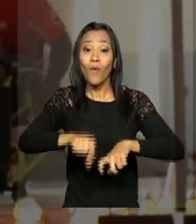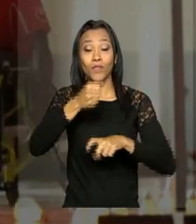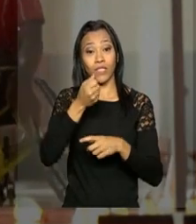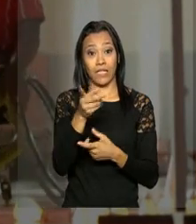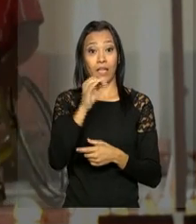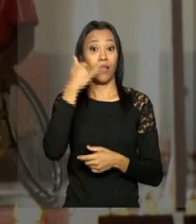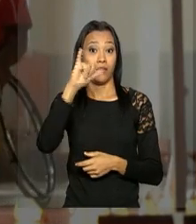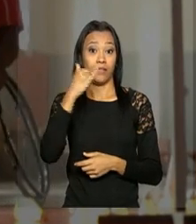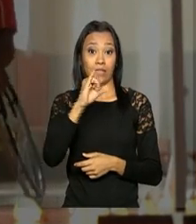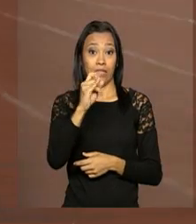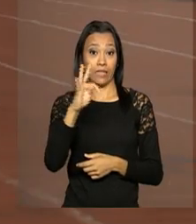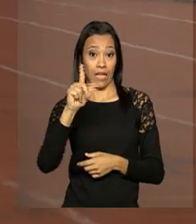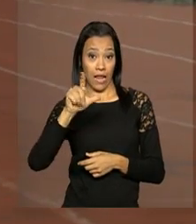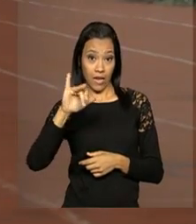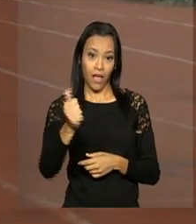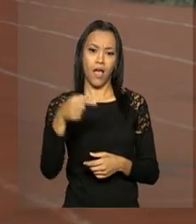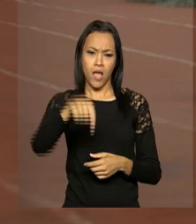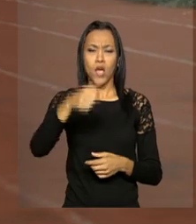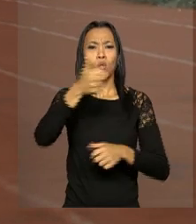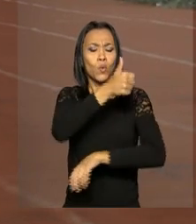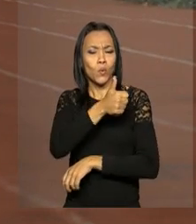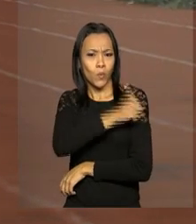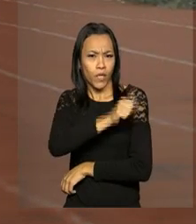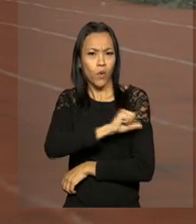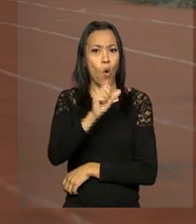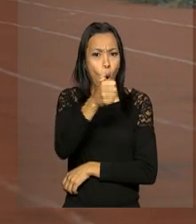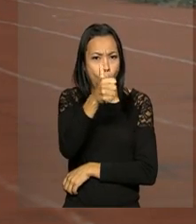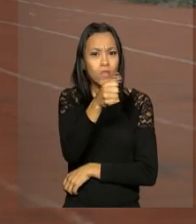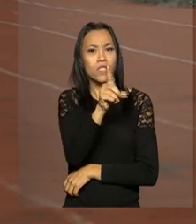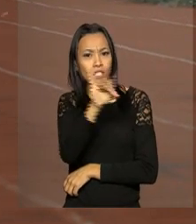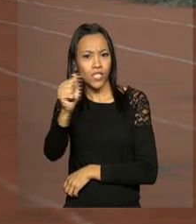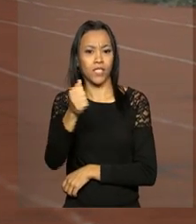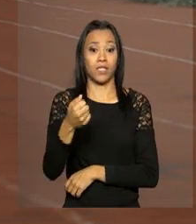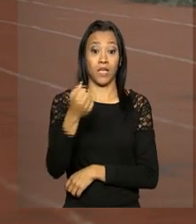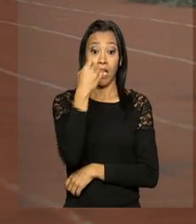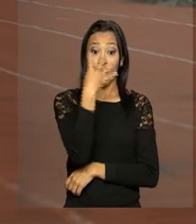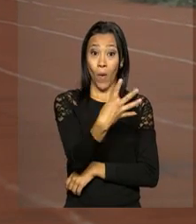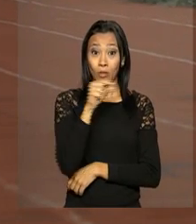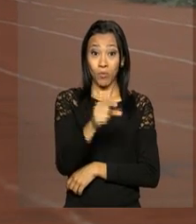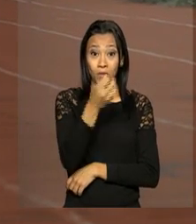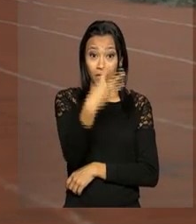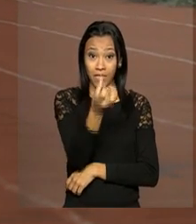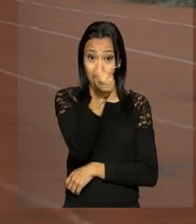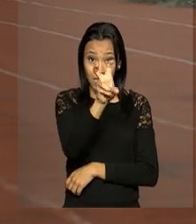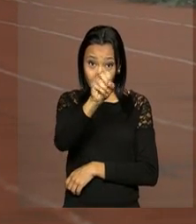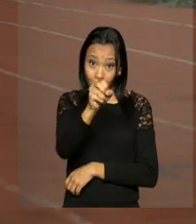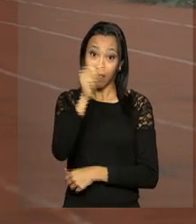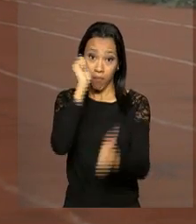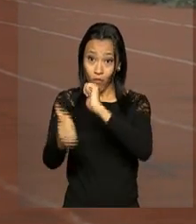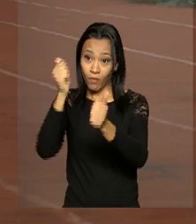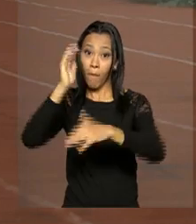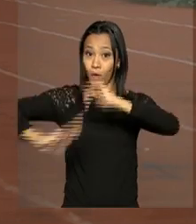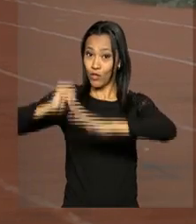Itália. No Rio de Janeiro, serão 11 dias de disputas entre 4.350 atletas, representando